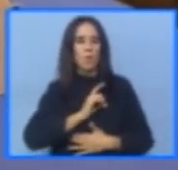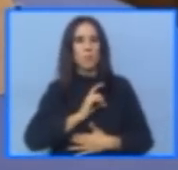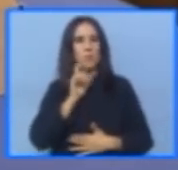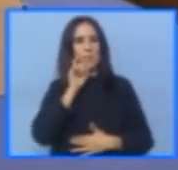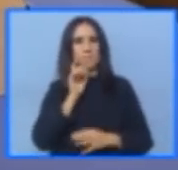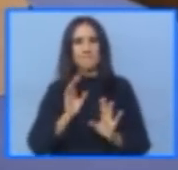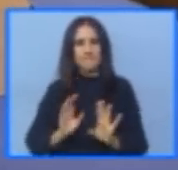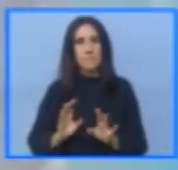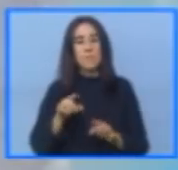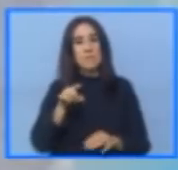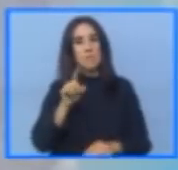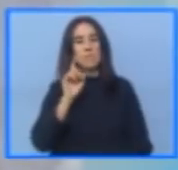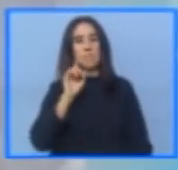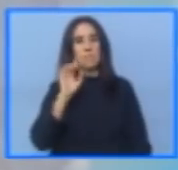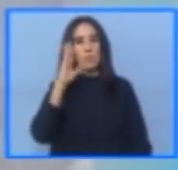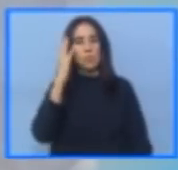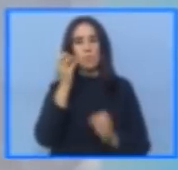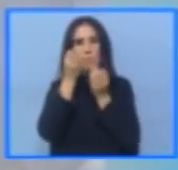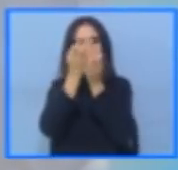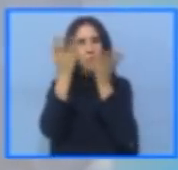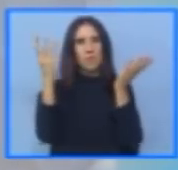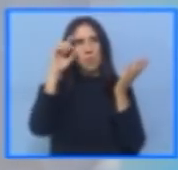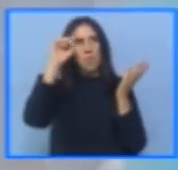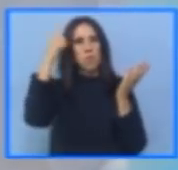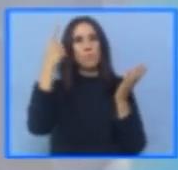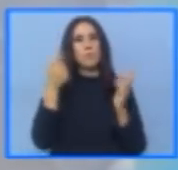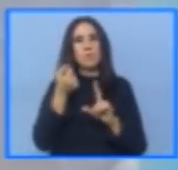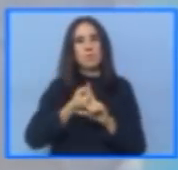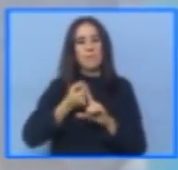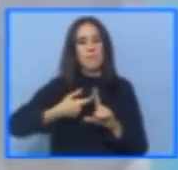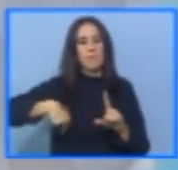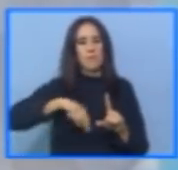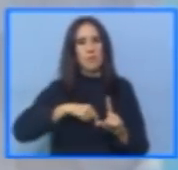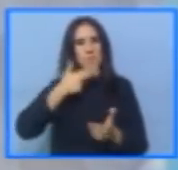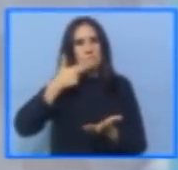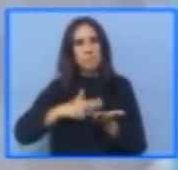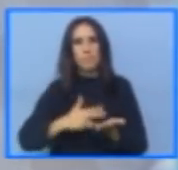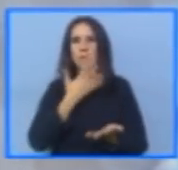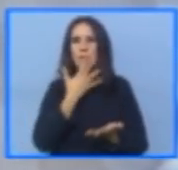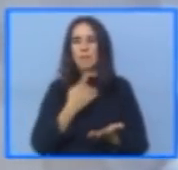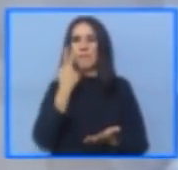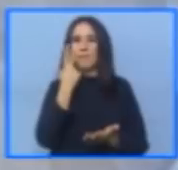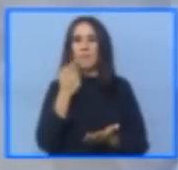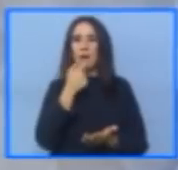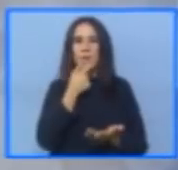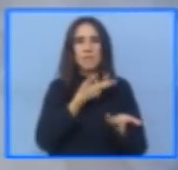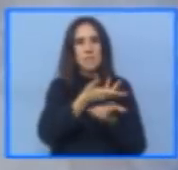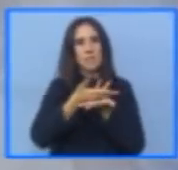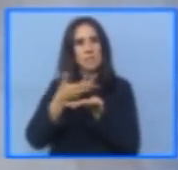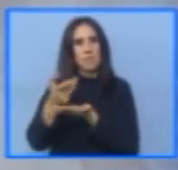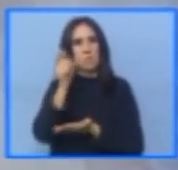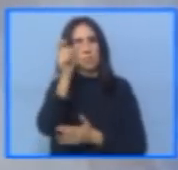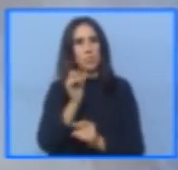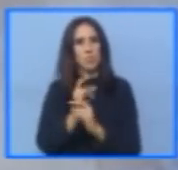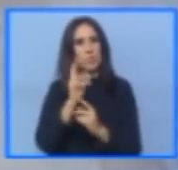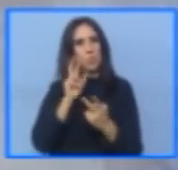conforto. E neste sentido acho que é muito profético, porque nos desafia mesmo a viver um Natal na relação, no encontro com o